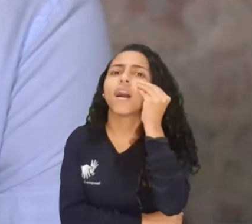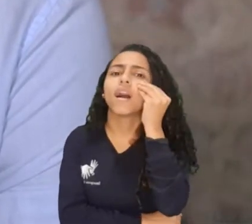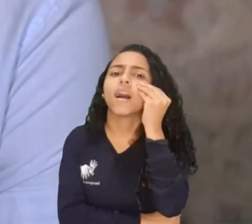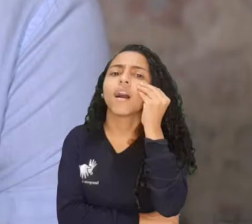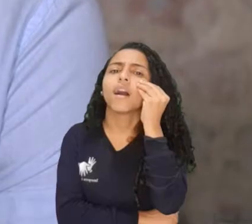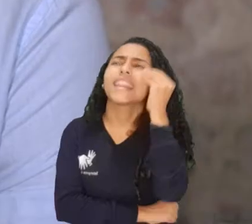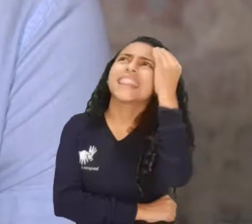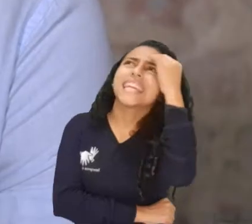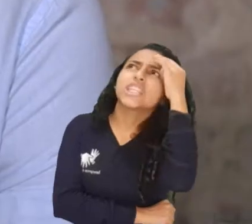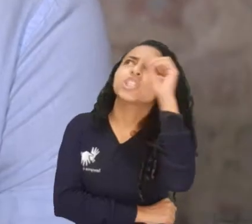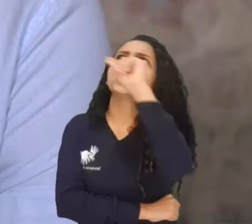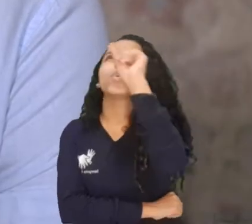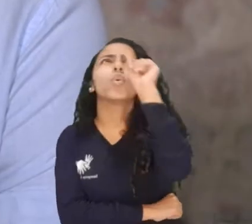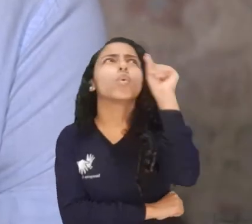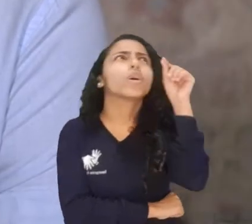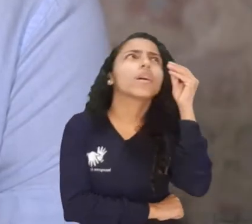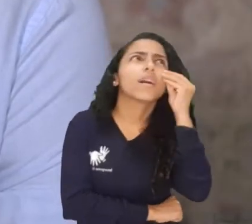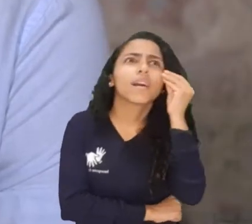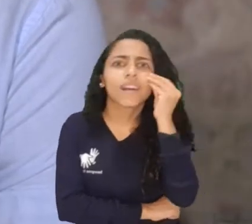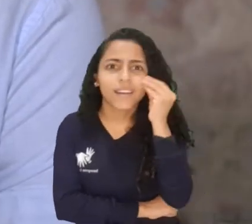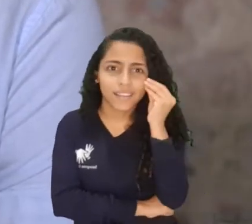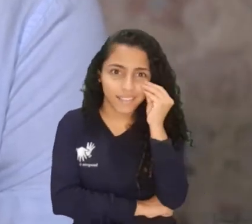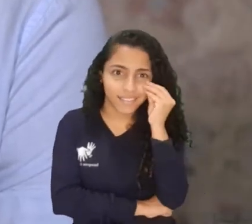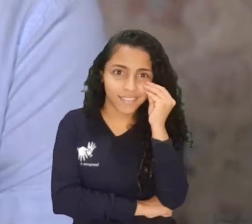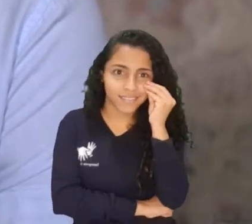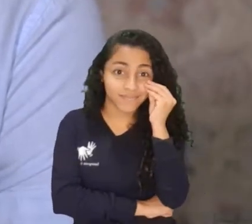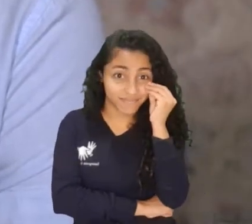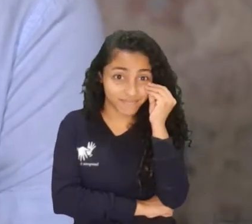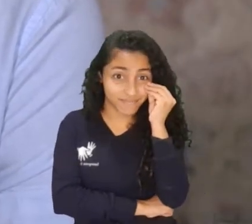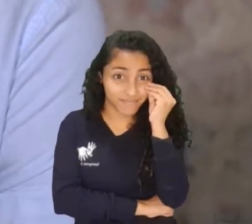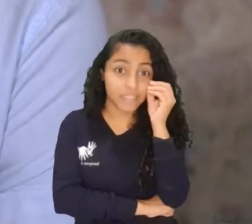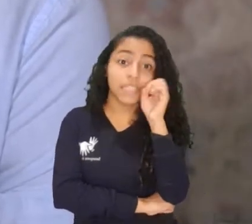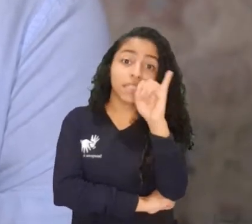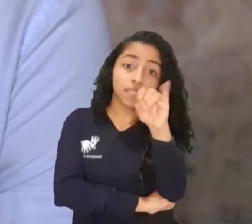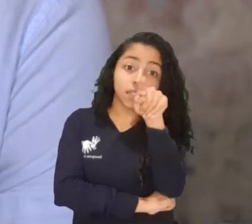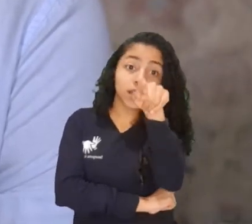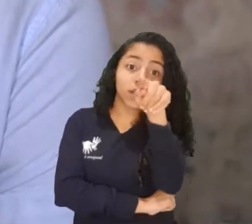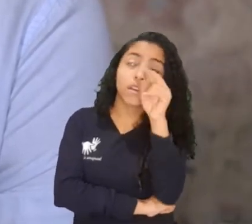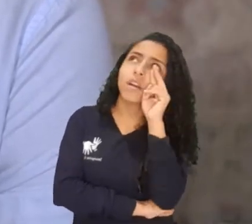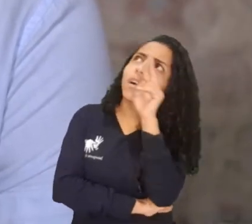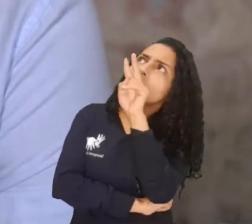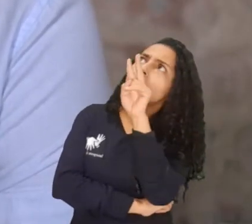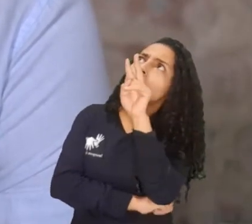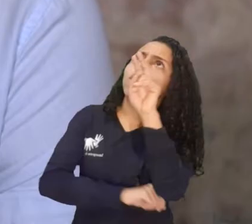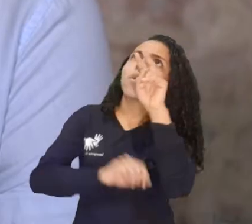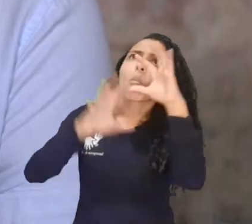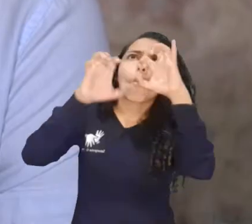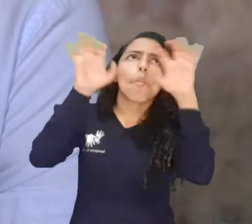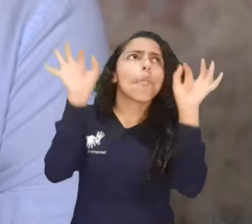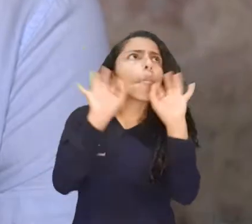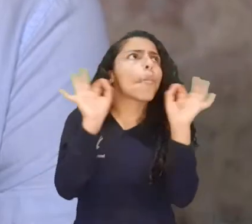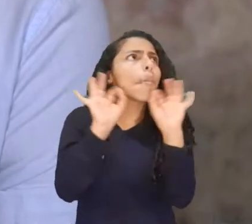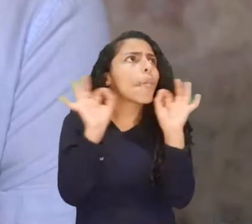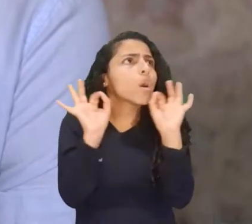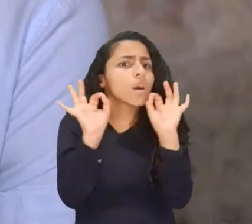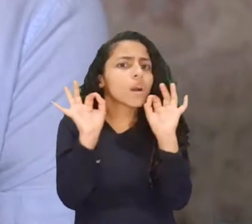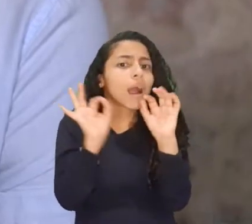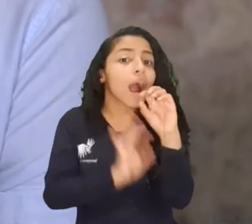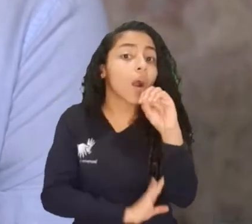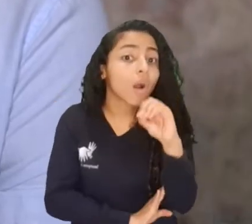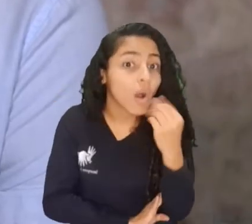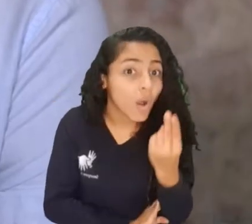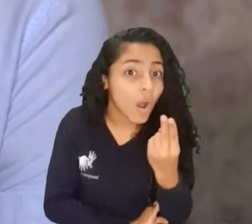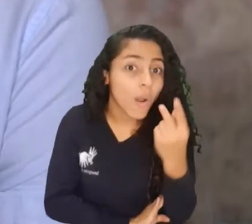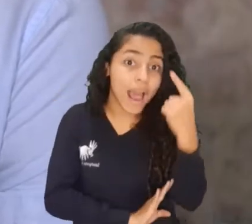está acontecendo com a atmosfera. Se você olha para o céu e não tem nenhuma nuvem, ou se você lembra como